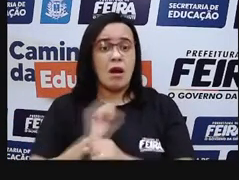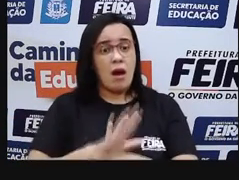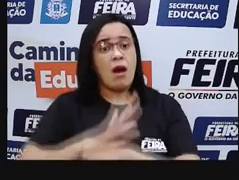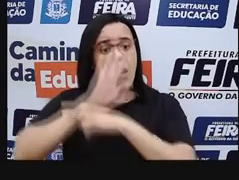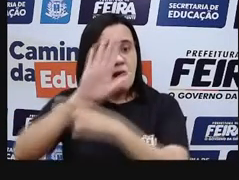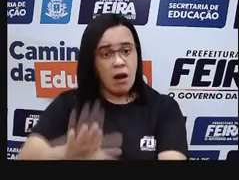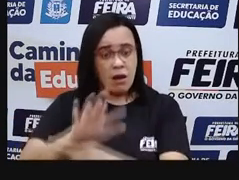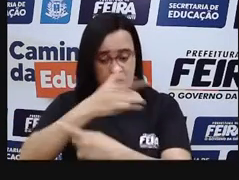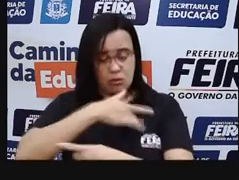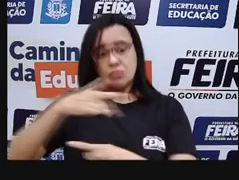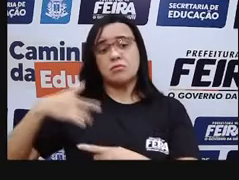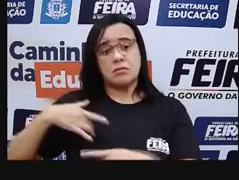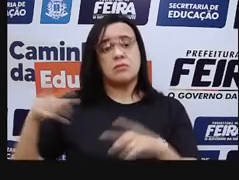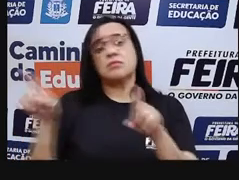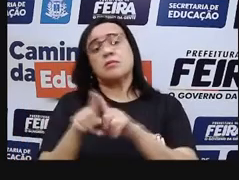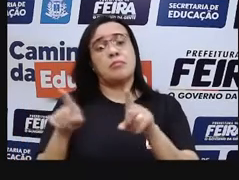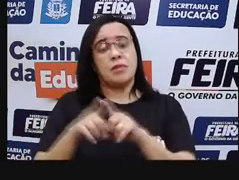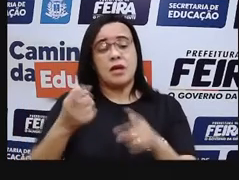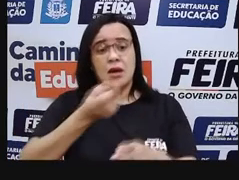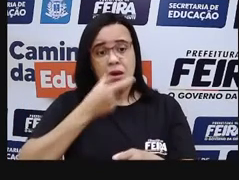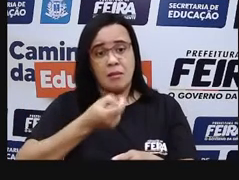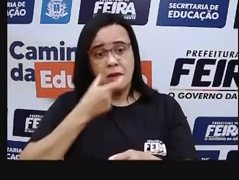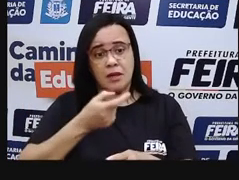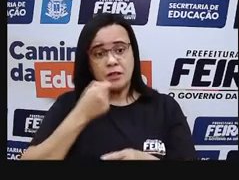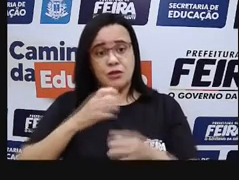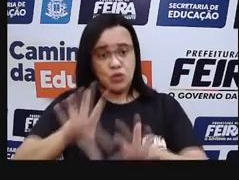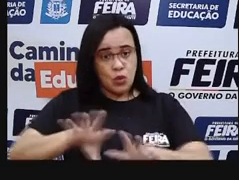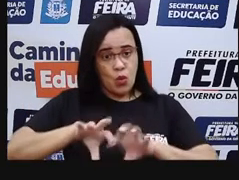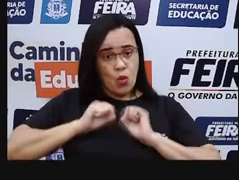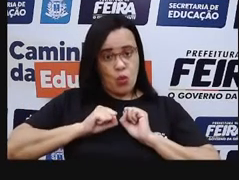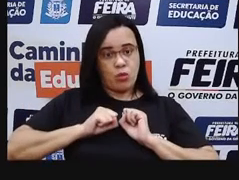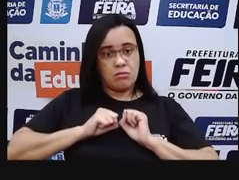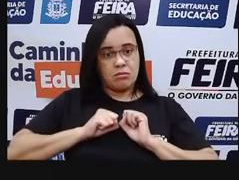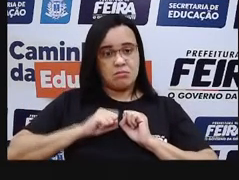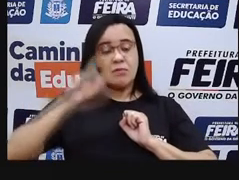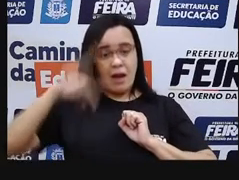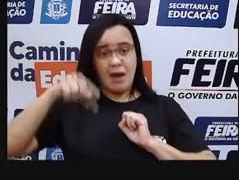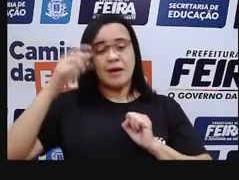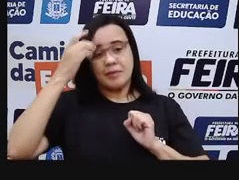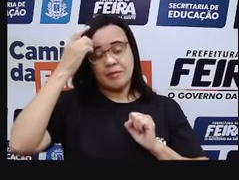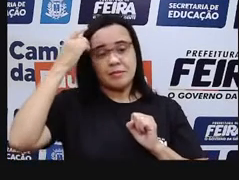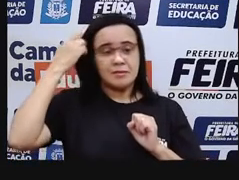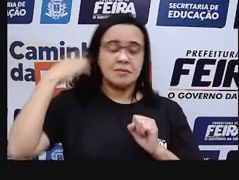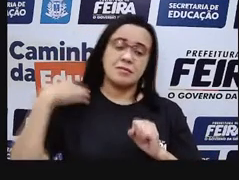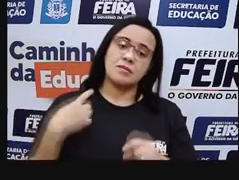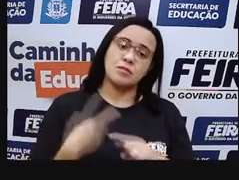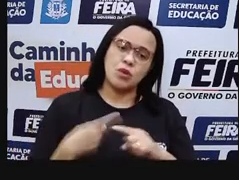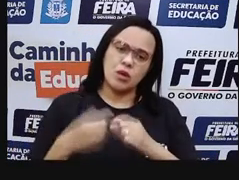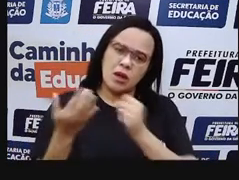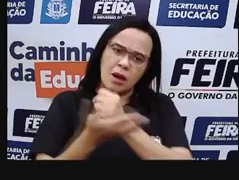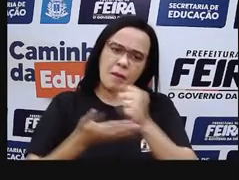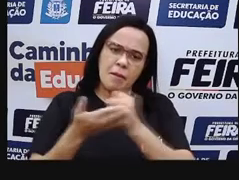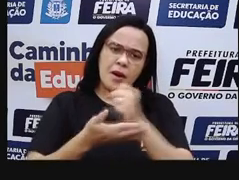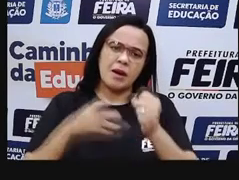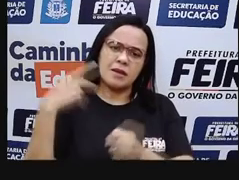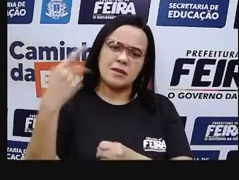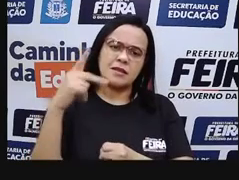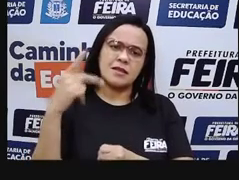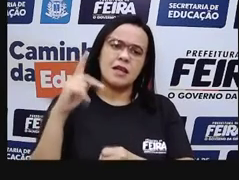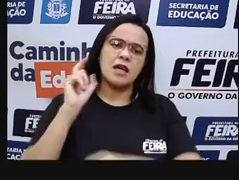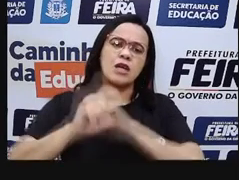cabeça então próprio antibiótico é um antimicrobiano sim ele tem a base né